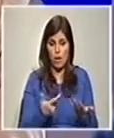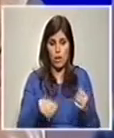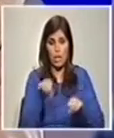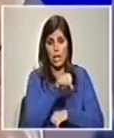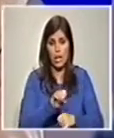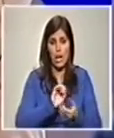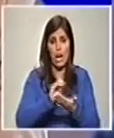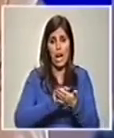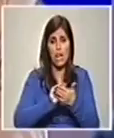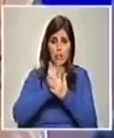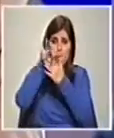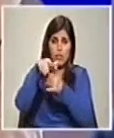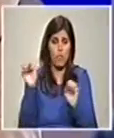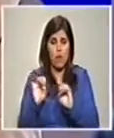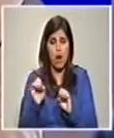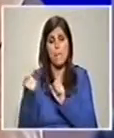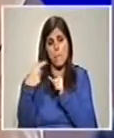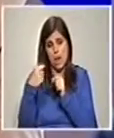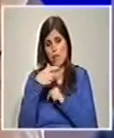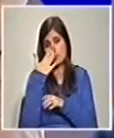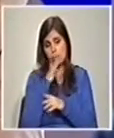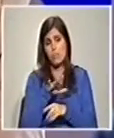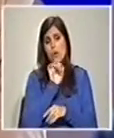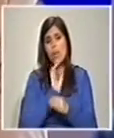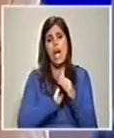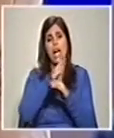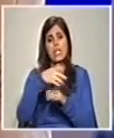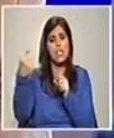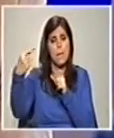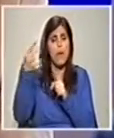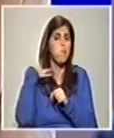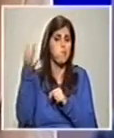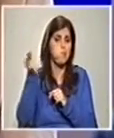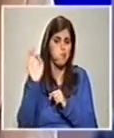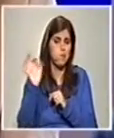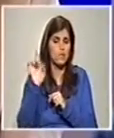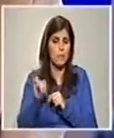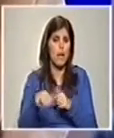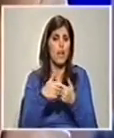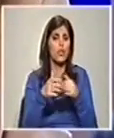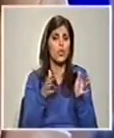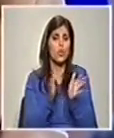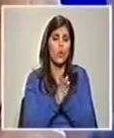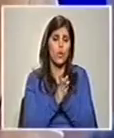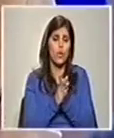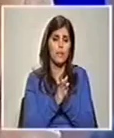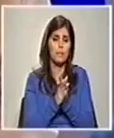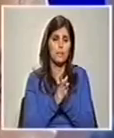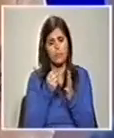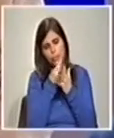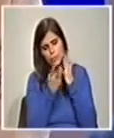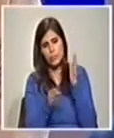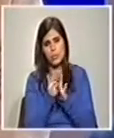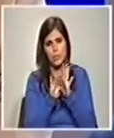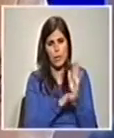cartas, toda a gente manda e-mails e eles podem ter acesso a e-mail gratuito e acima de tudo também a toda a nossa outra panóplia de software, nomeadamente